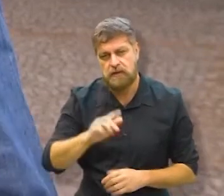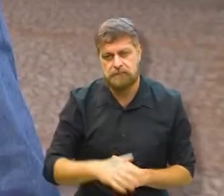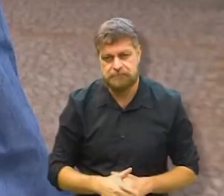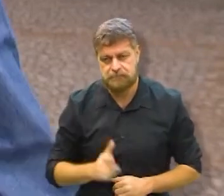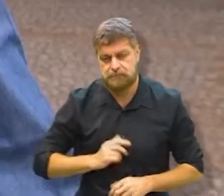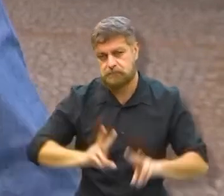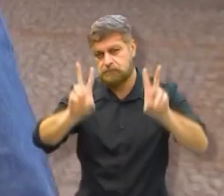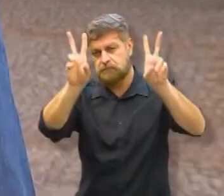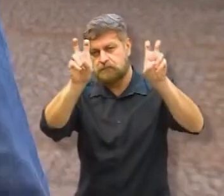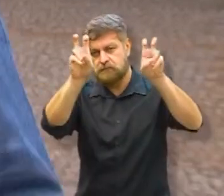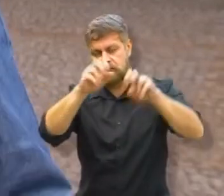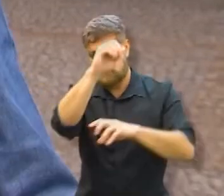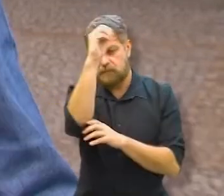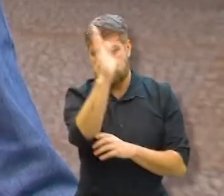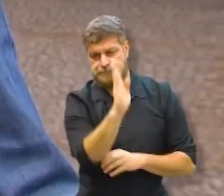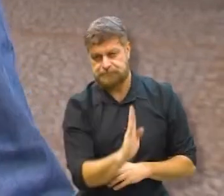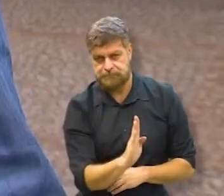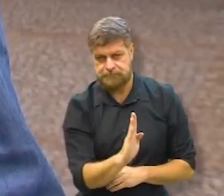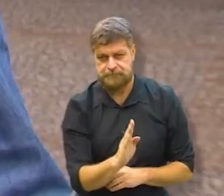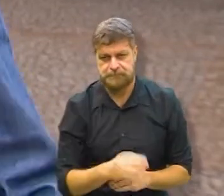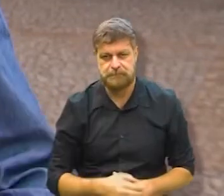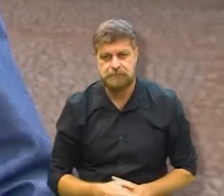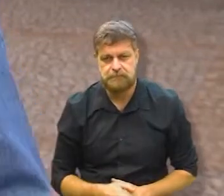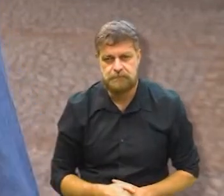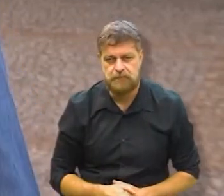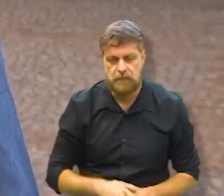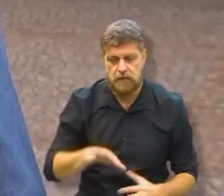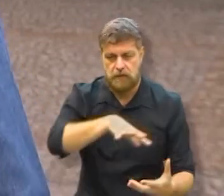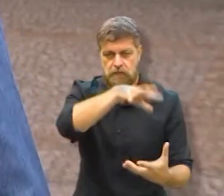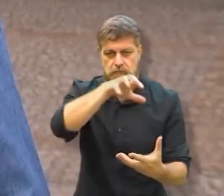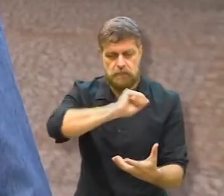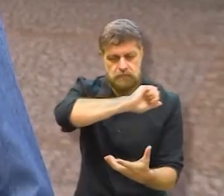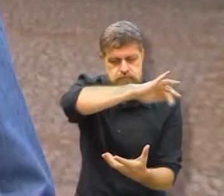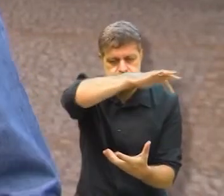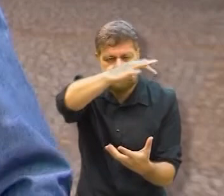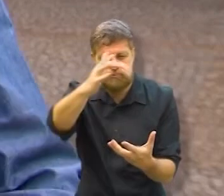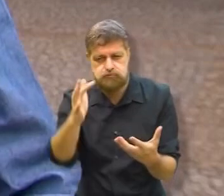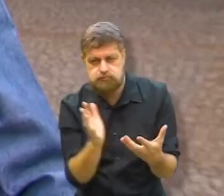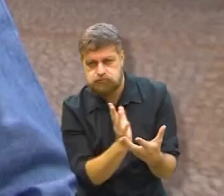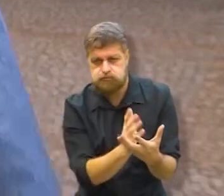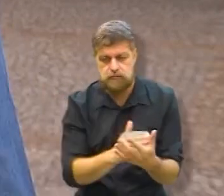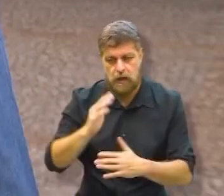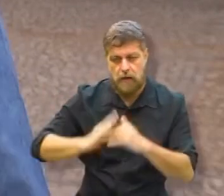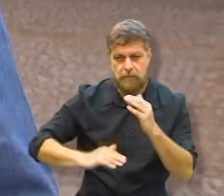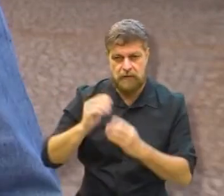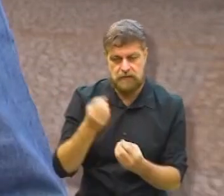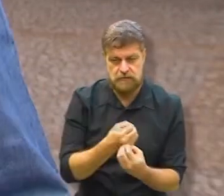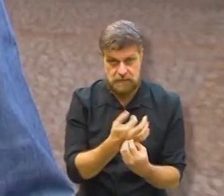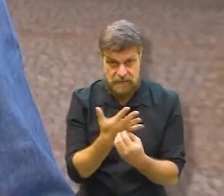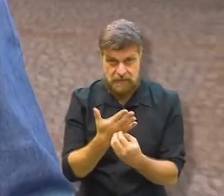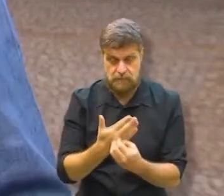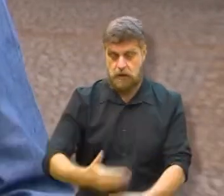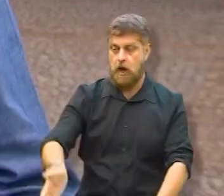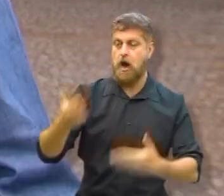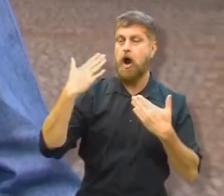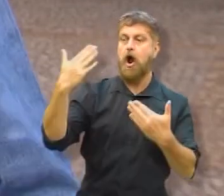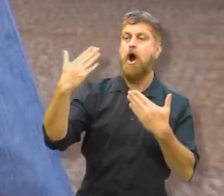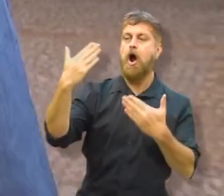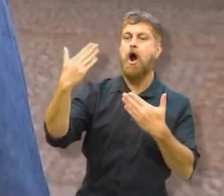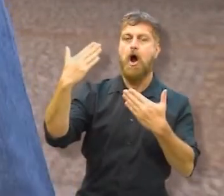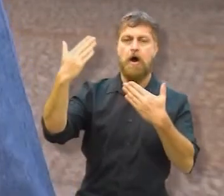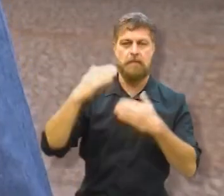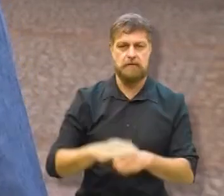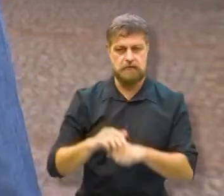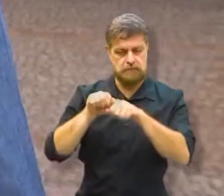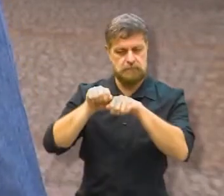também conseguiu colocar a temática brasileira em todo o mundo. E numa obra de arte, na